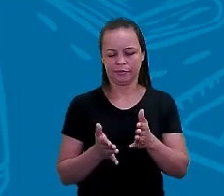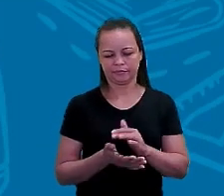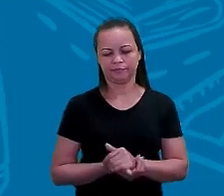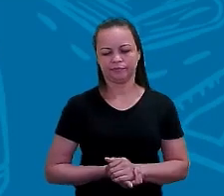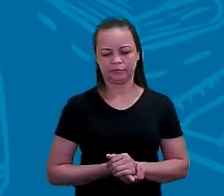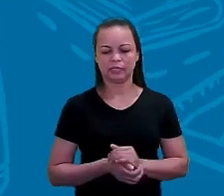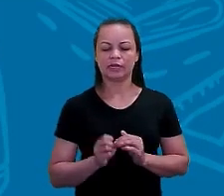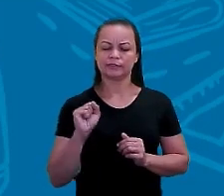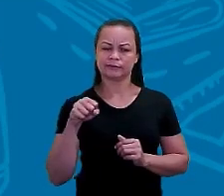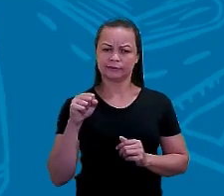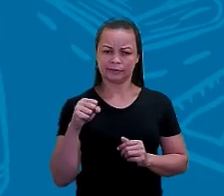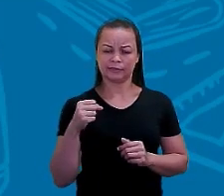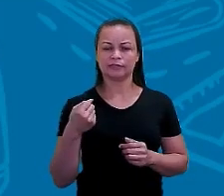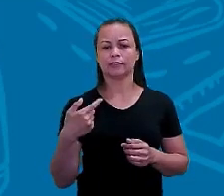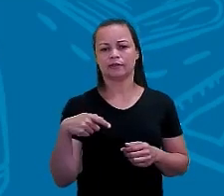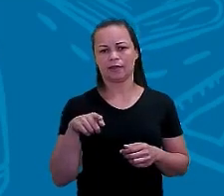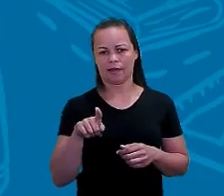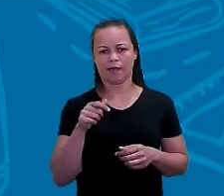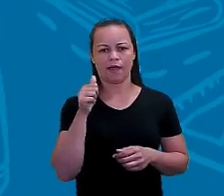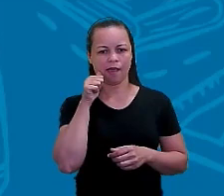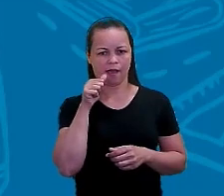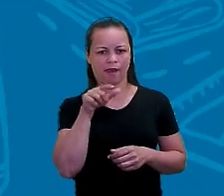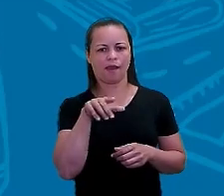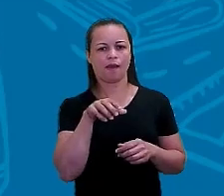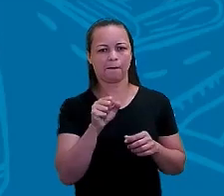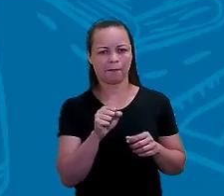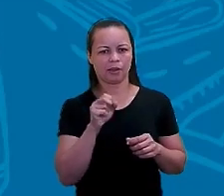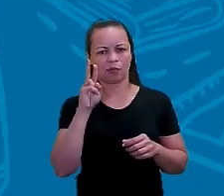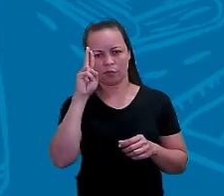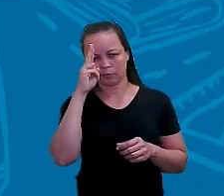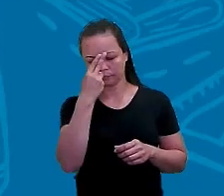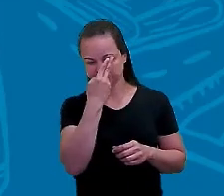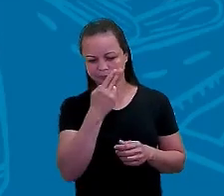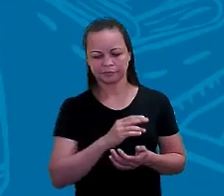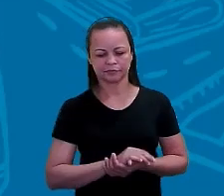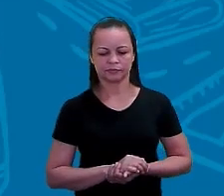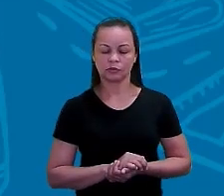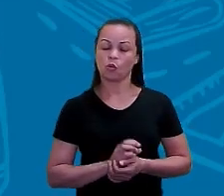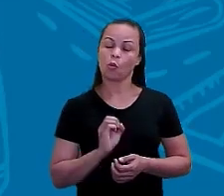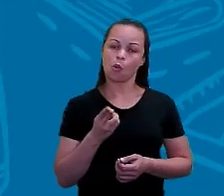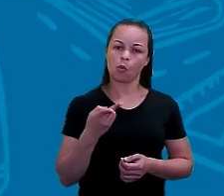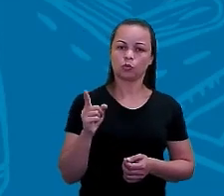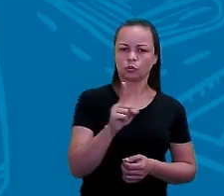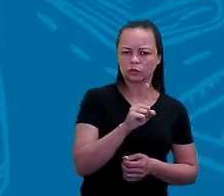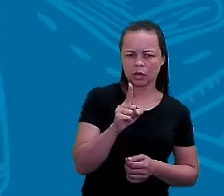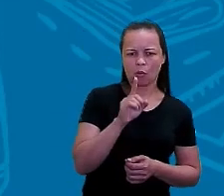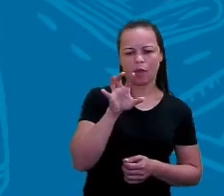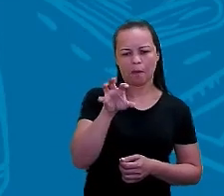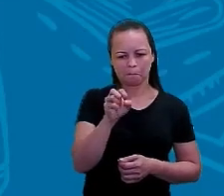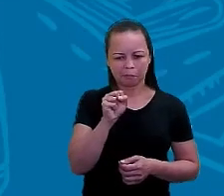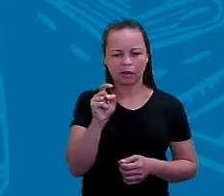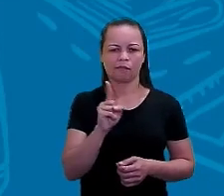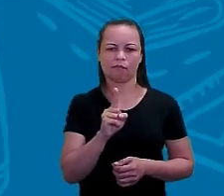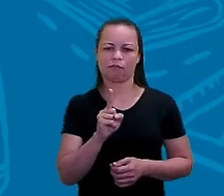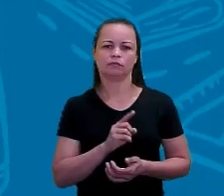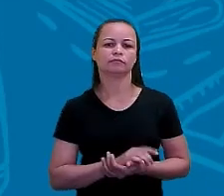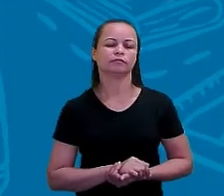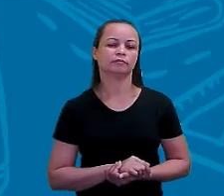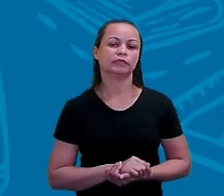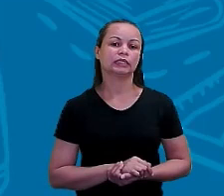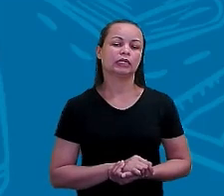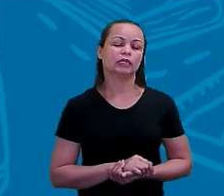did. Sim, ela pegou. Ou então, no, she didn't. Não, ela não pegou. Então, veja que,